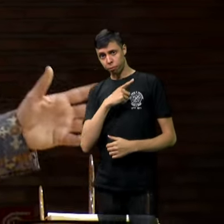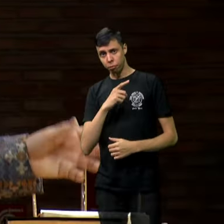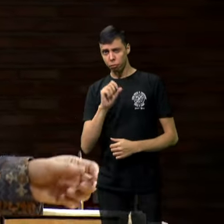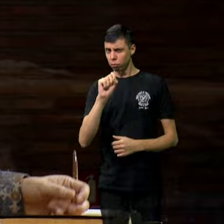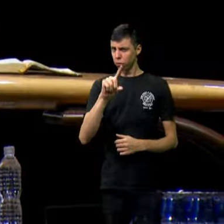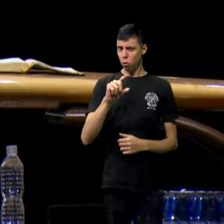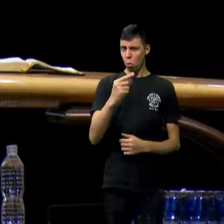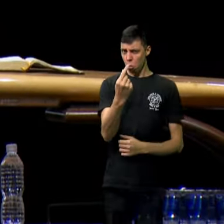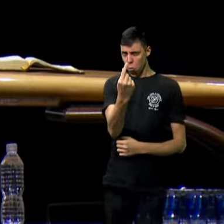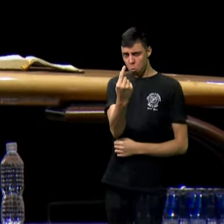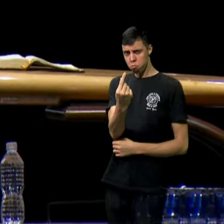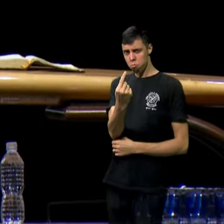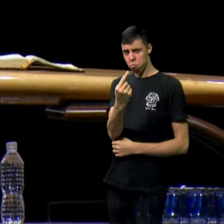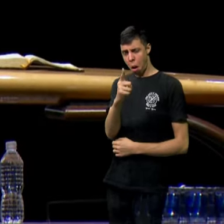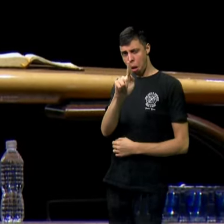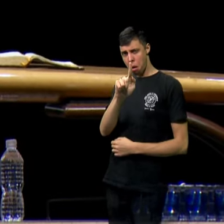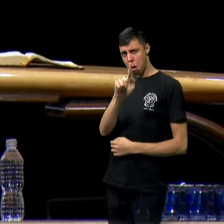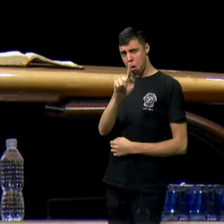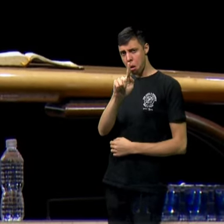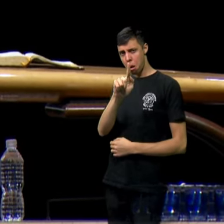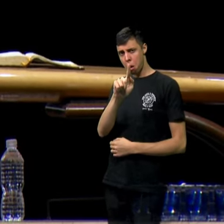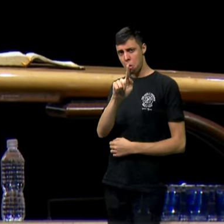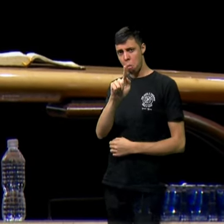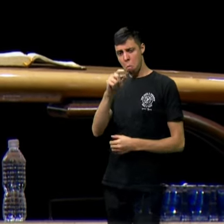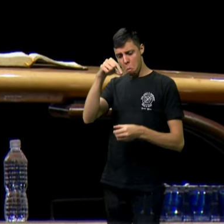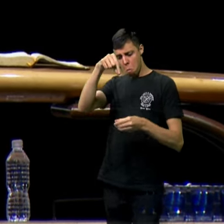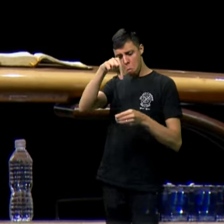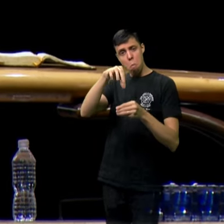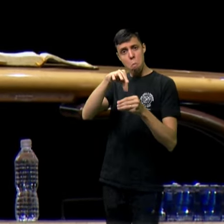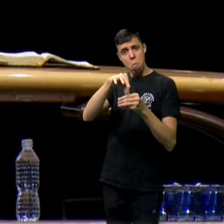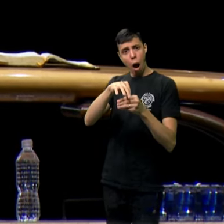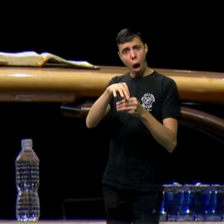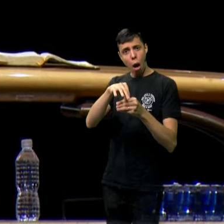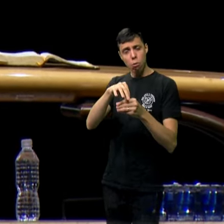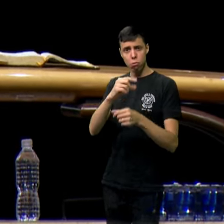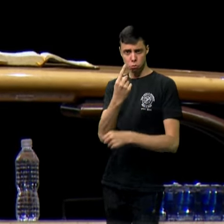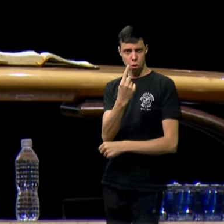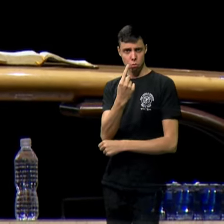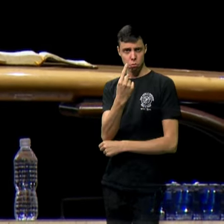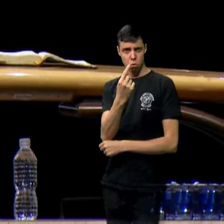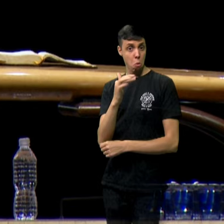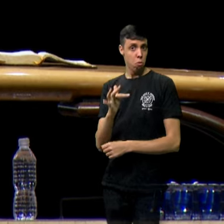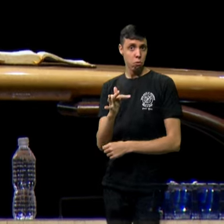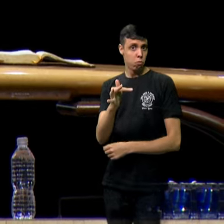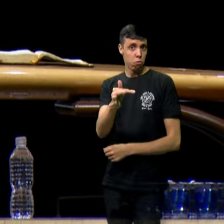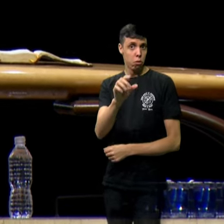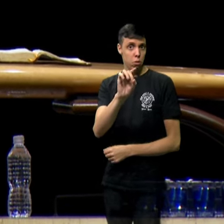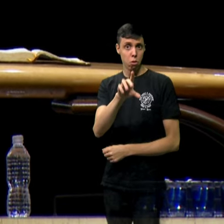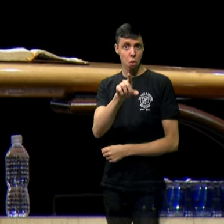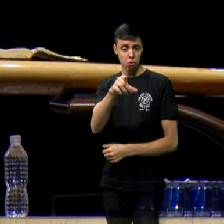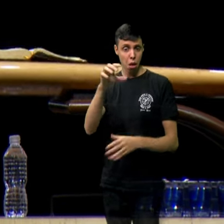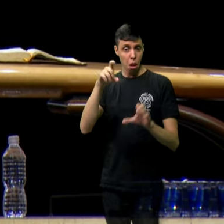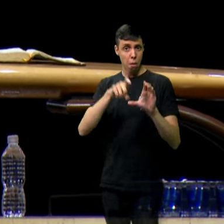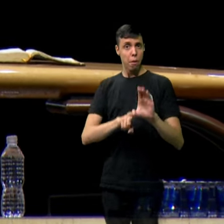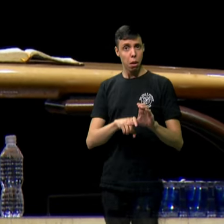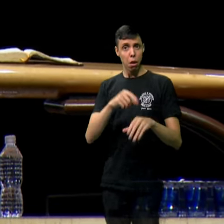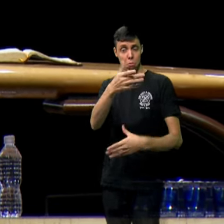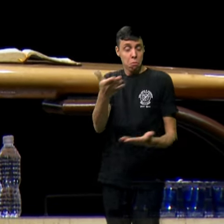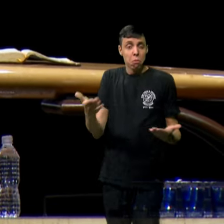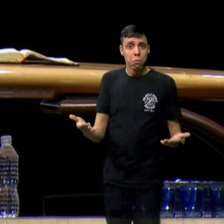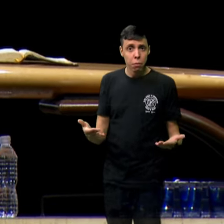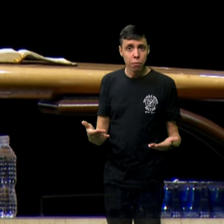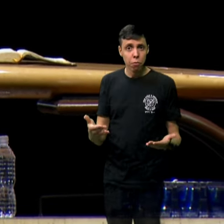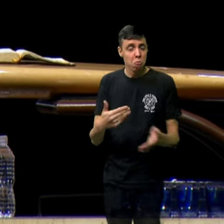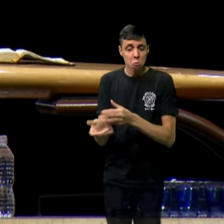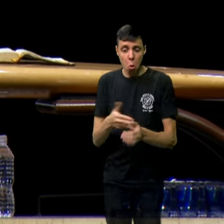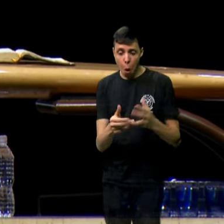um grão para plantar, e você soubesse que no futuro sua vida dependeria daquilo que você plantasse, você colocaria isso